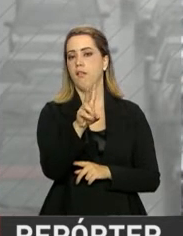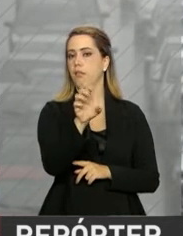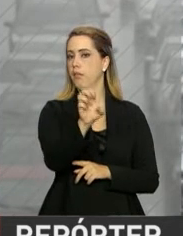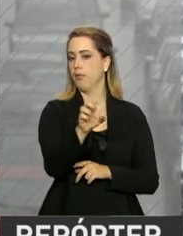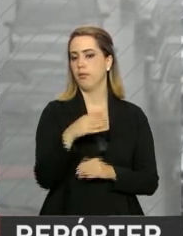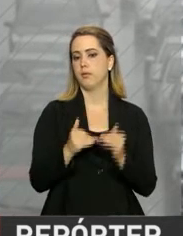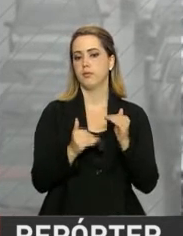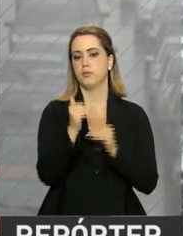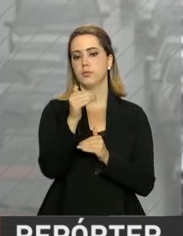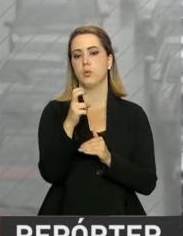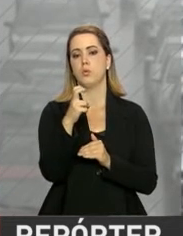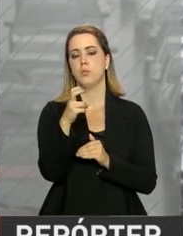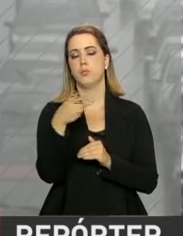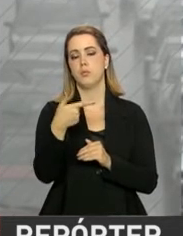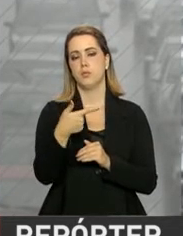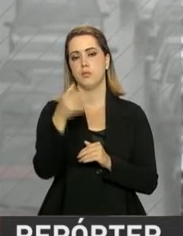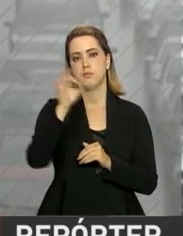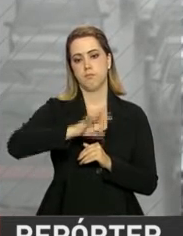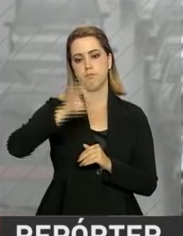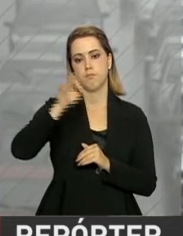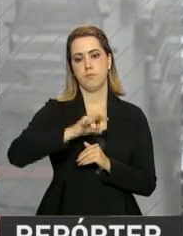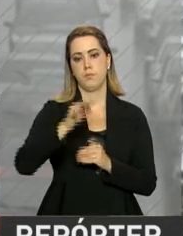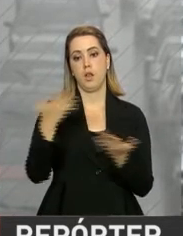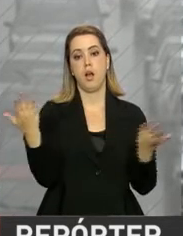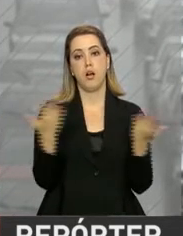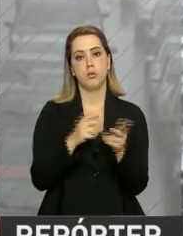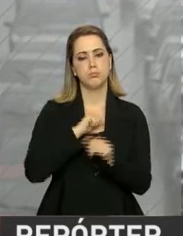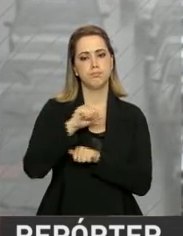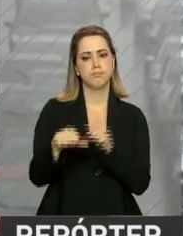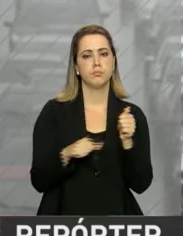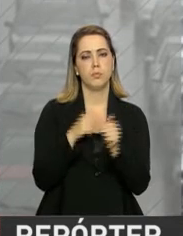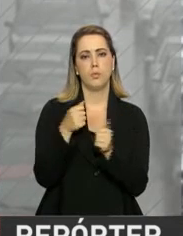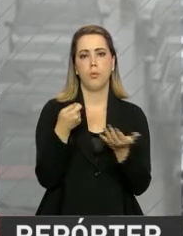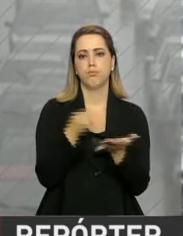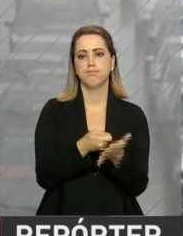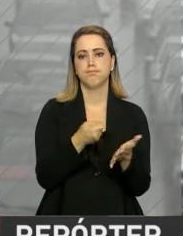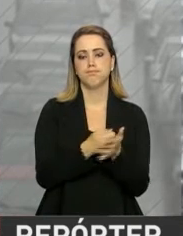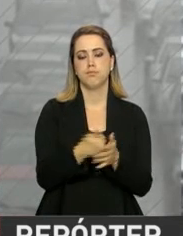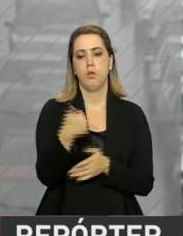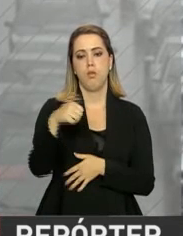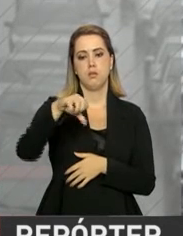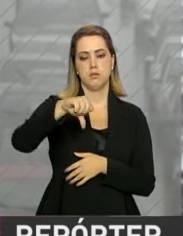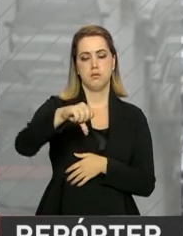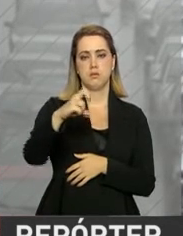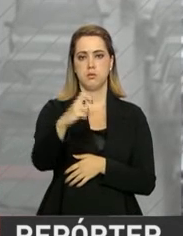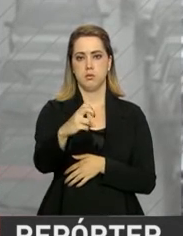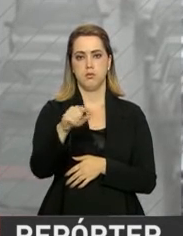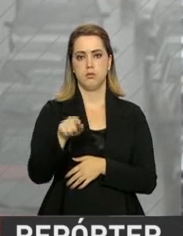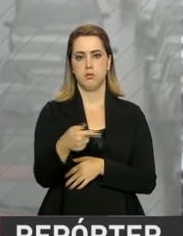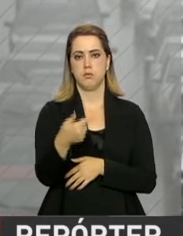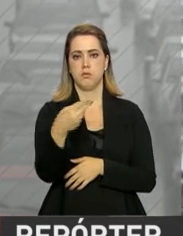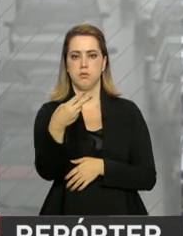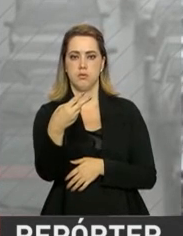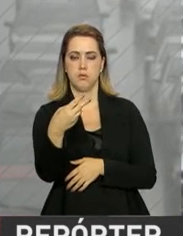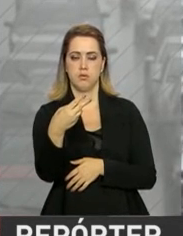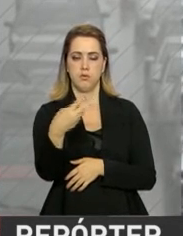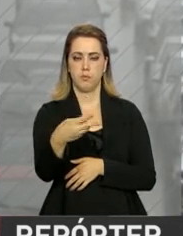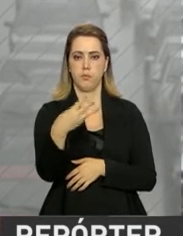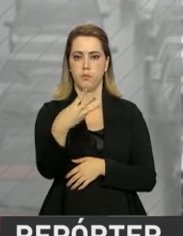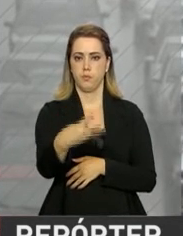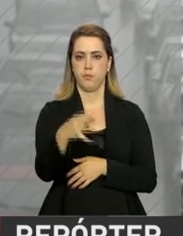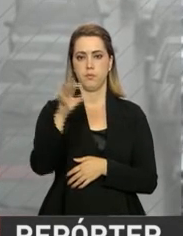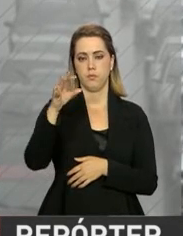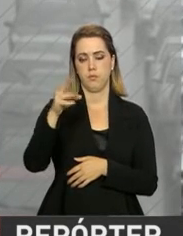de 52% de 127 reais e sessenta nove centavos para 195 reais